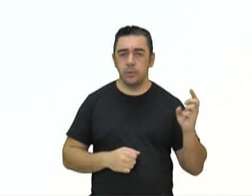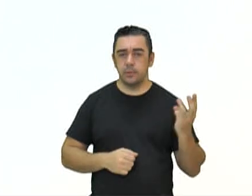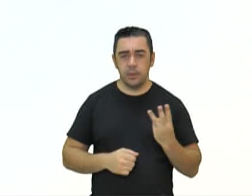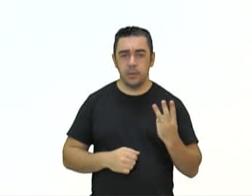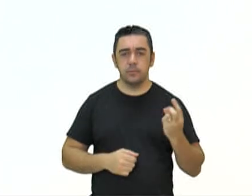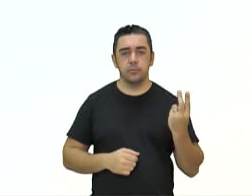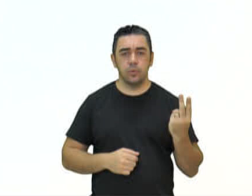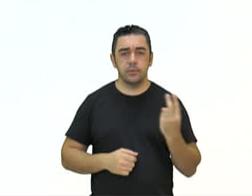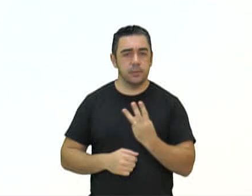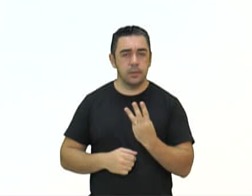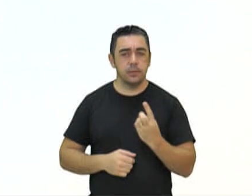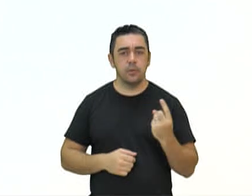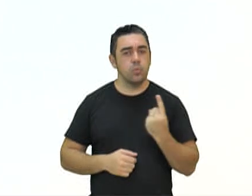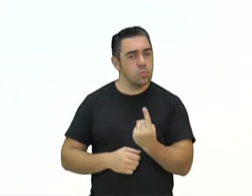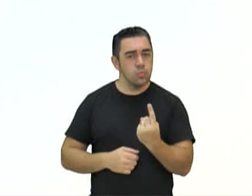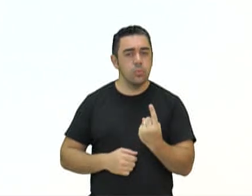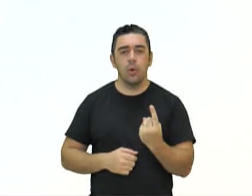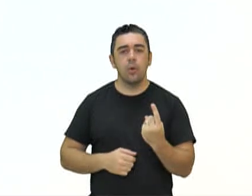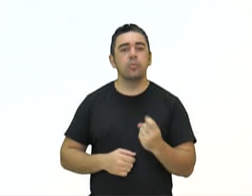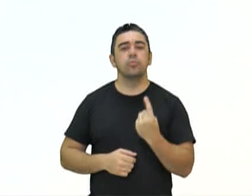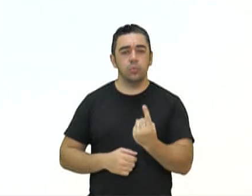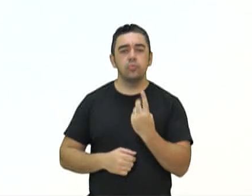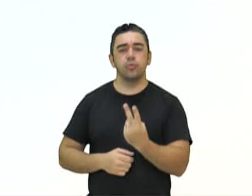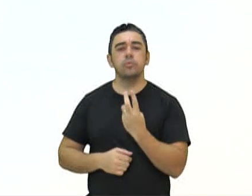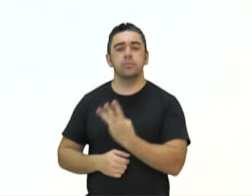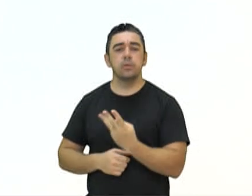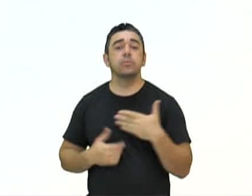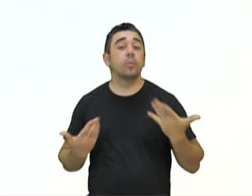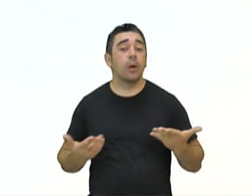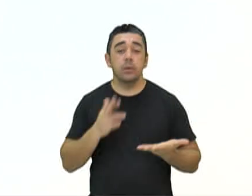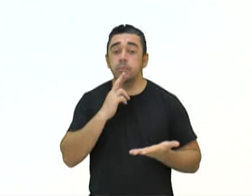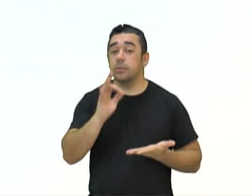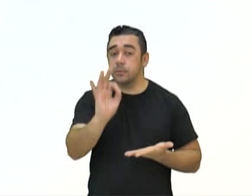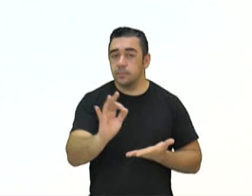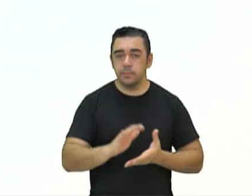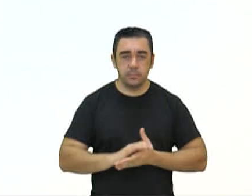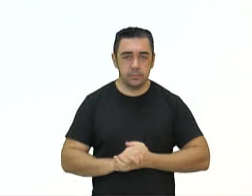2 e 3, apenas 1 ou 1, 2 e 3. Vejam aí.